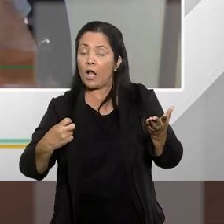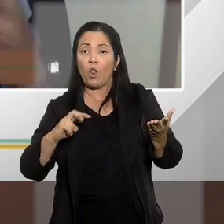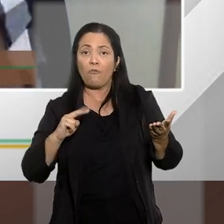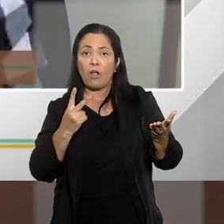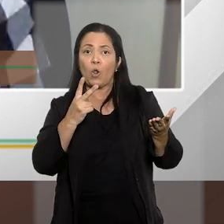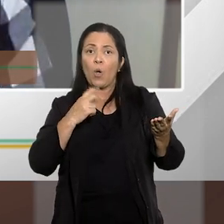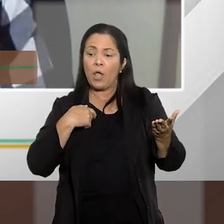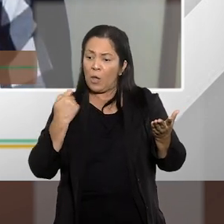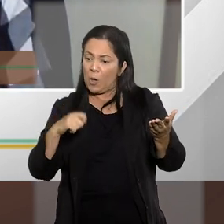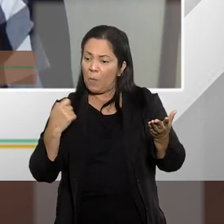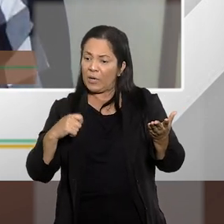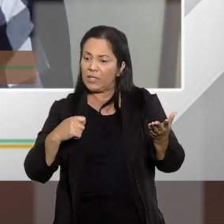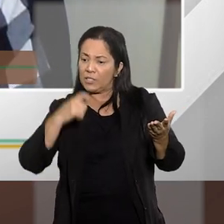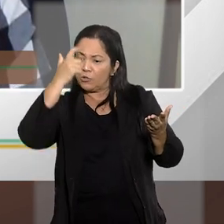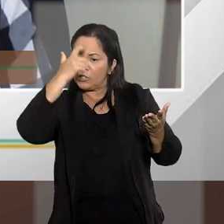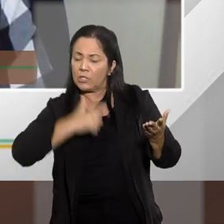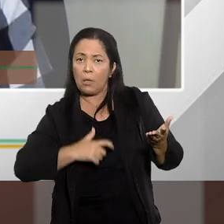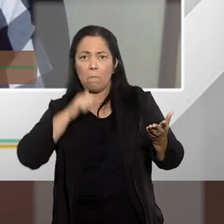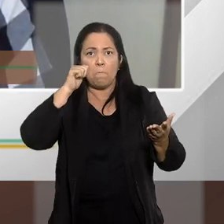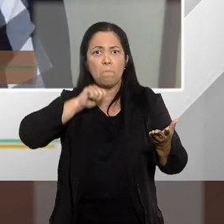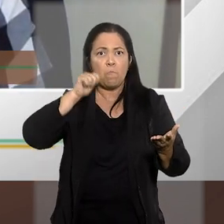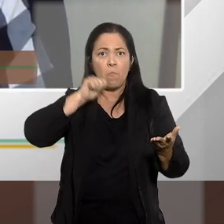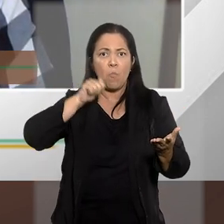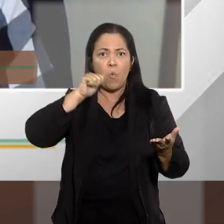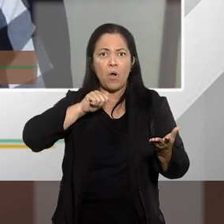ou estar nessa tese